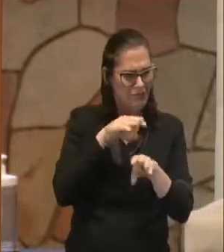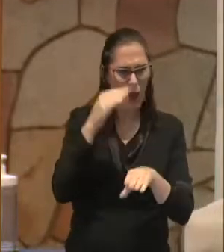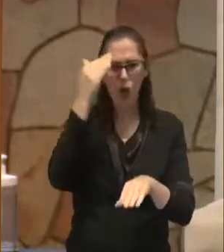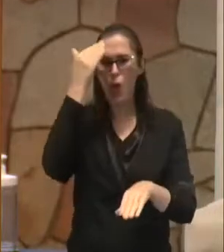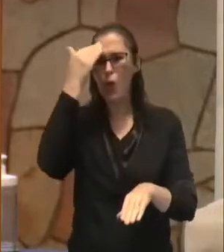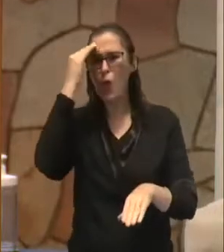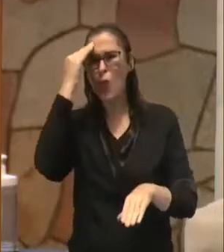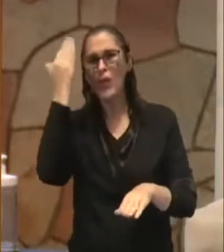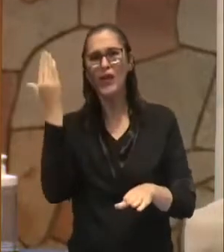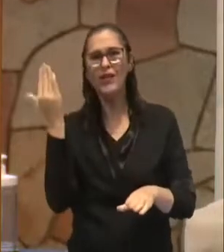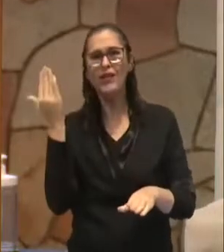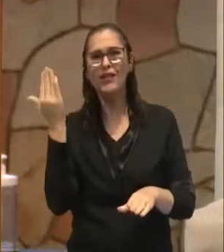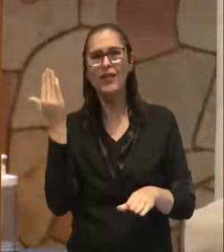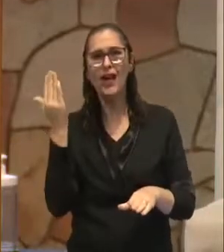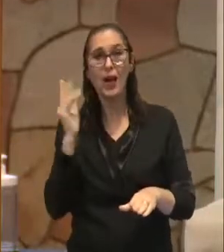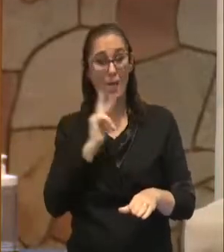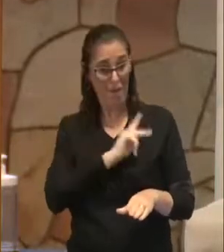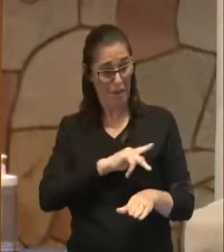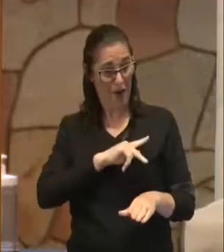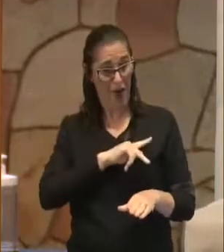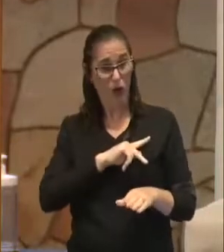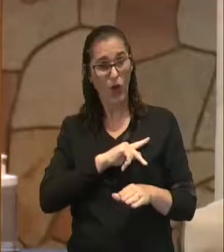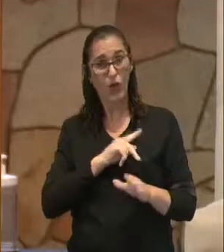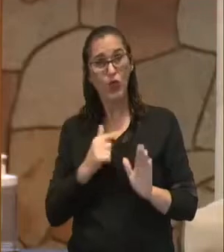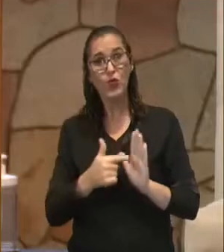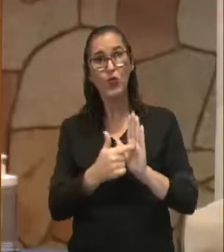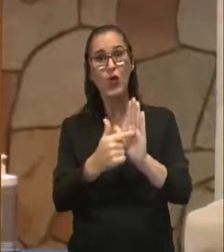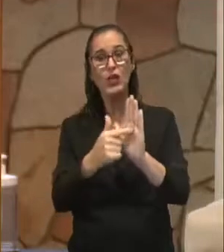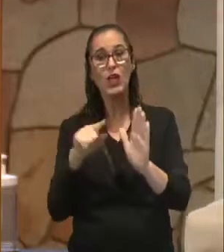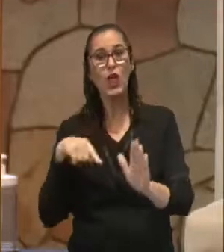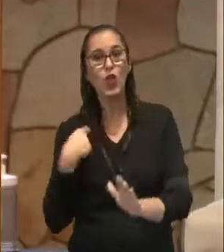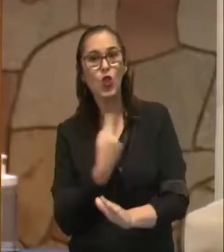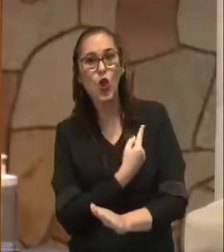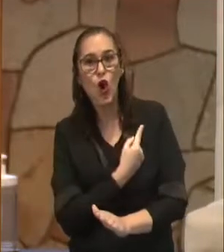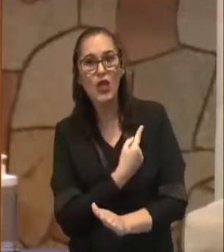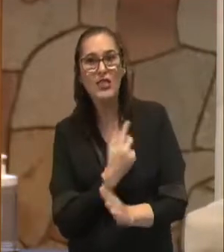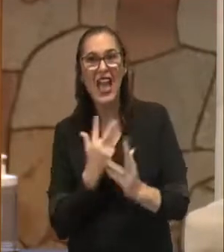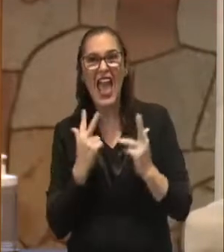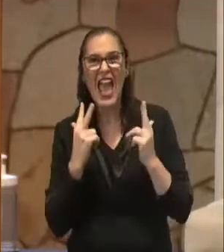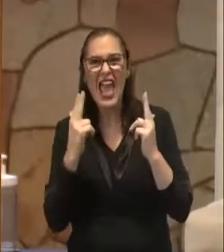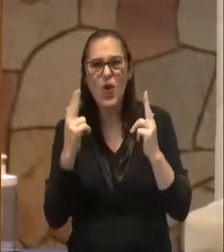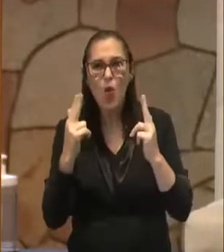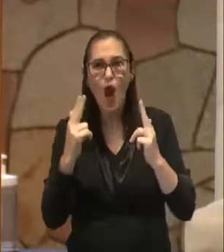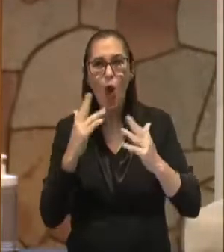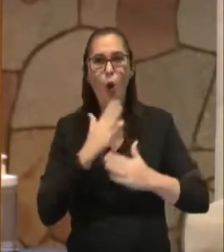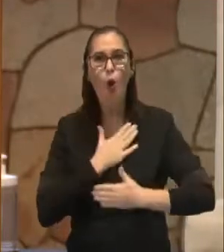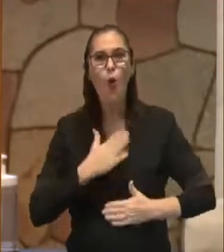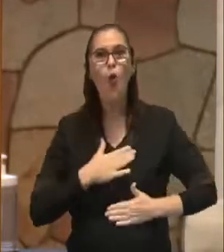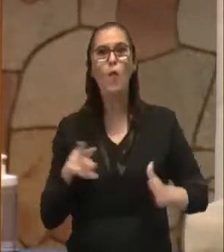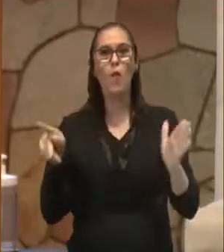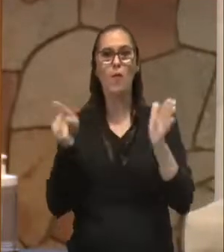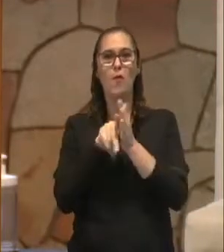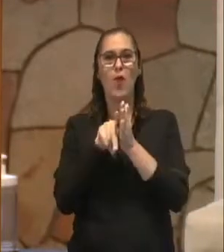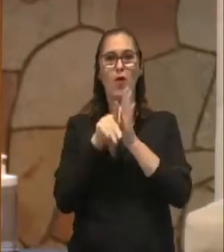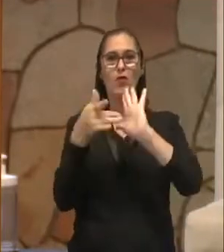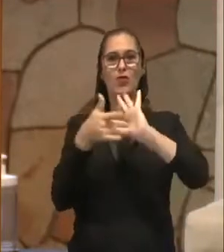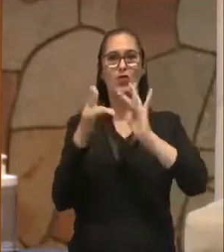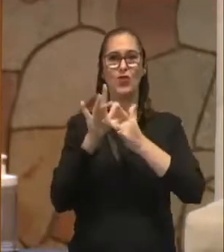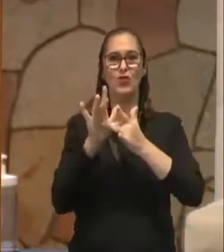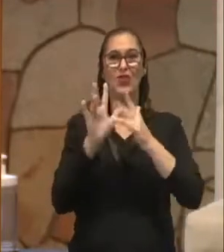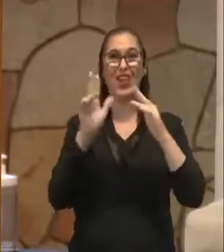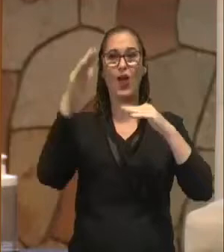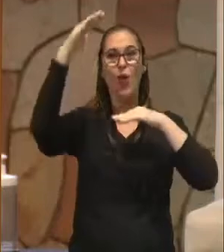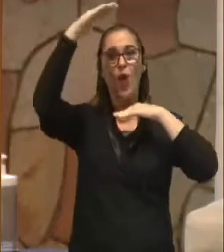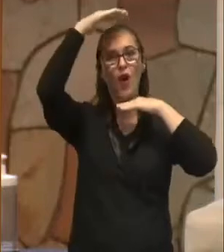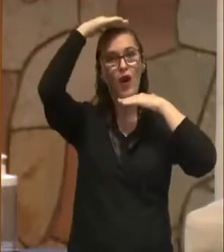Ele começa a nos fazer compreender que nós somos o corpo de Cristo. Ele é a cabeça, Ele é o Senhor.